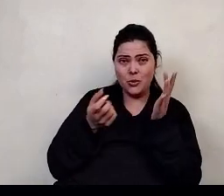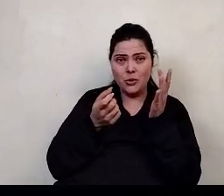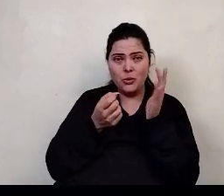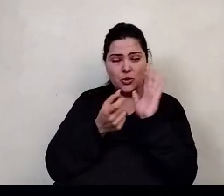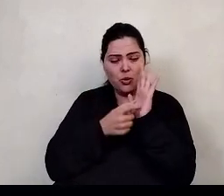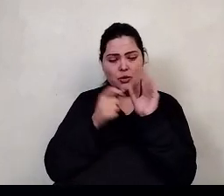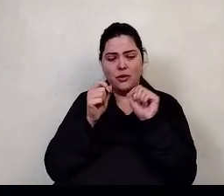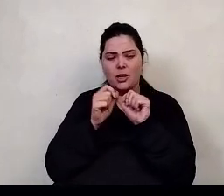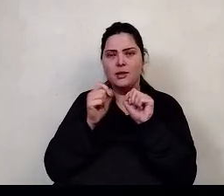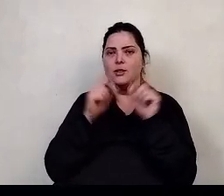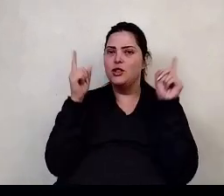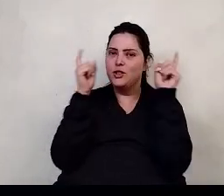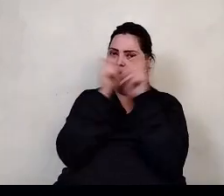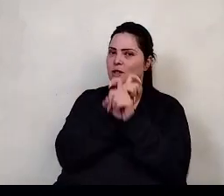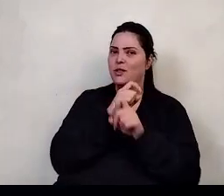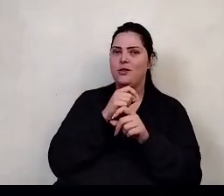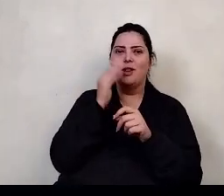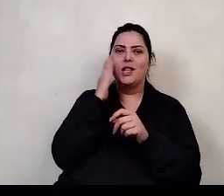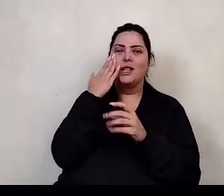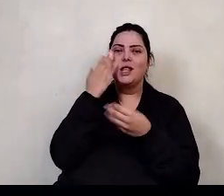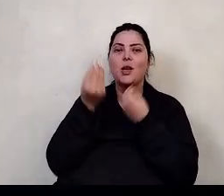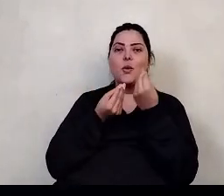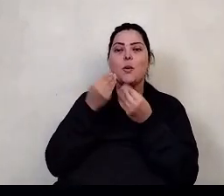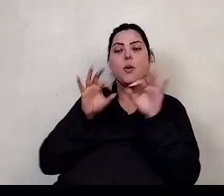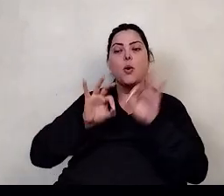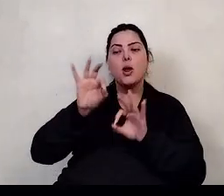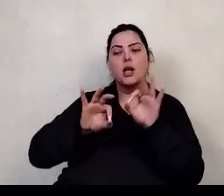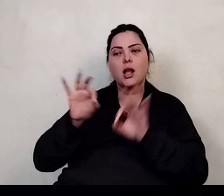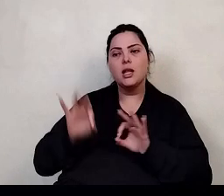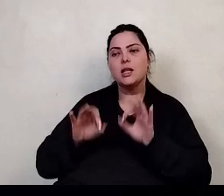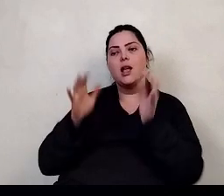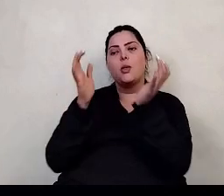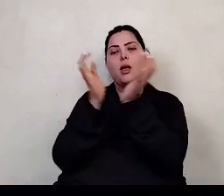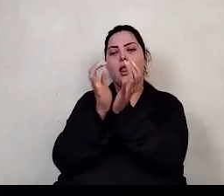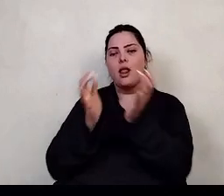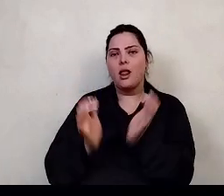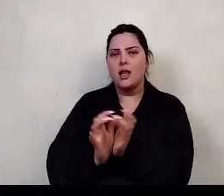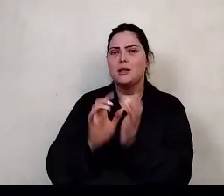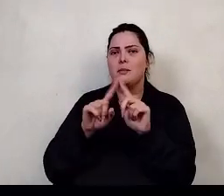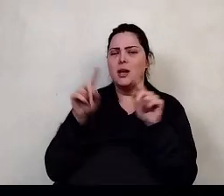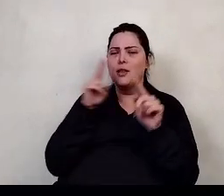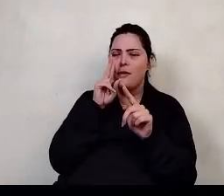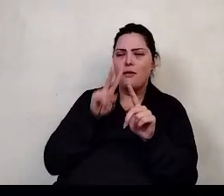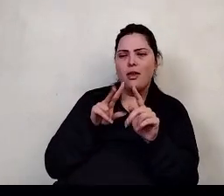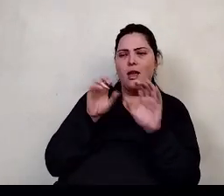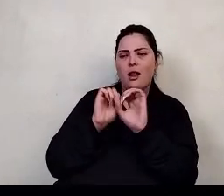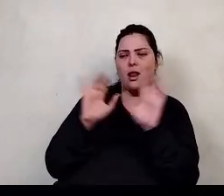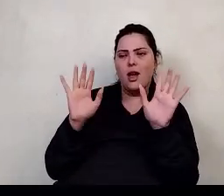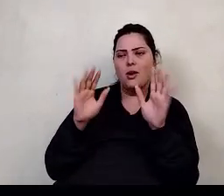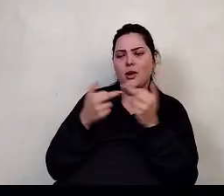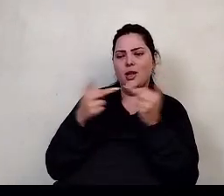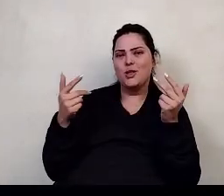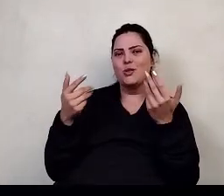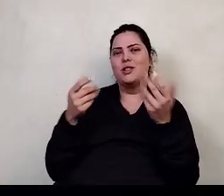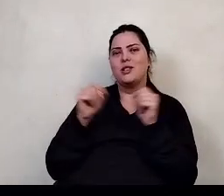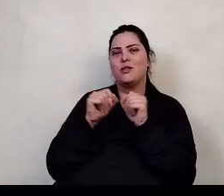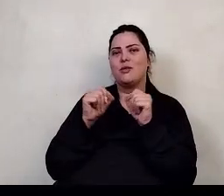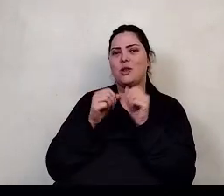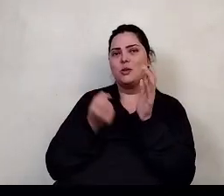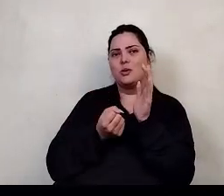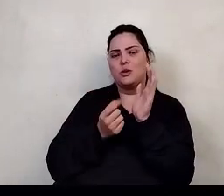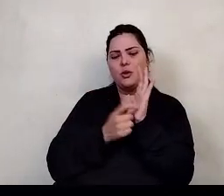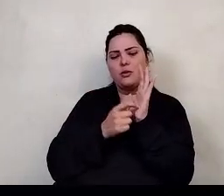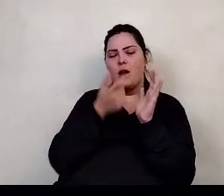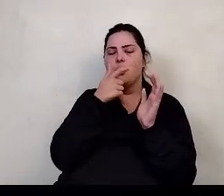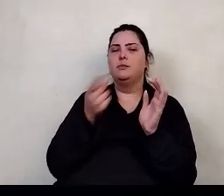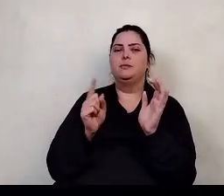entender como que o software está organizado a nível de classes, mas não vai enxergar quais são as coisas que estão sendo feitas naquele software, certo? E, além